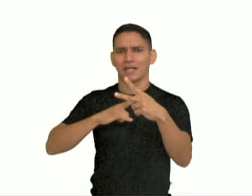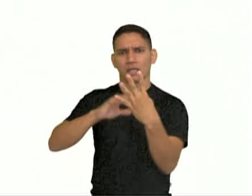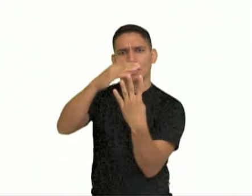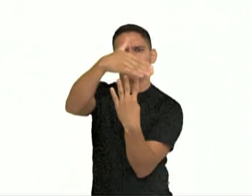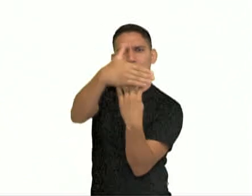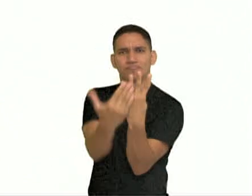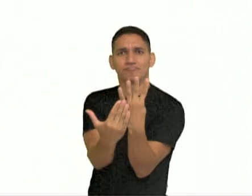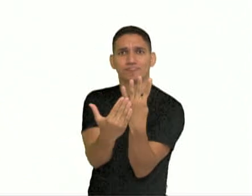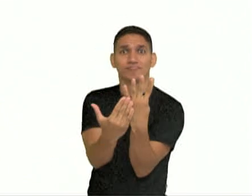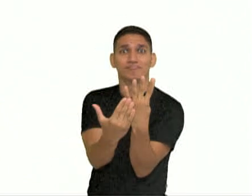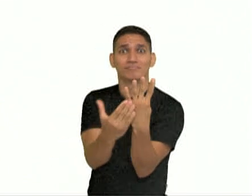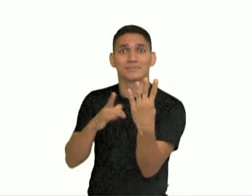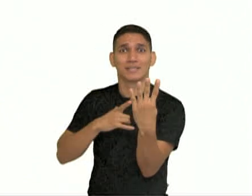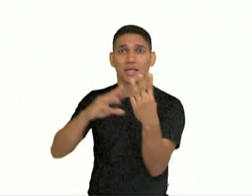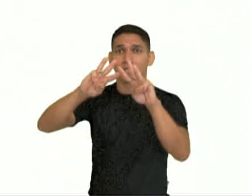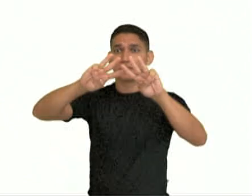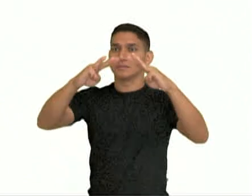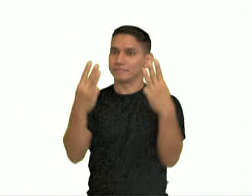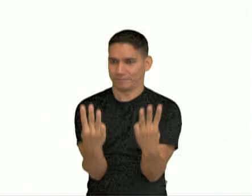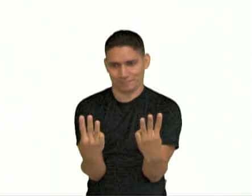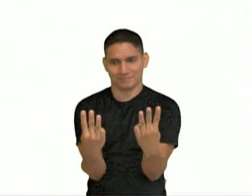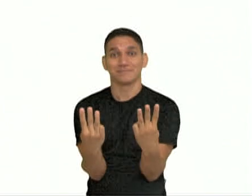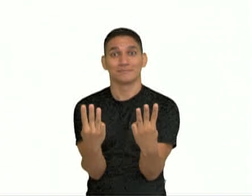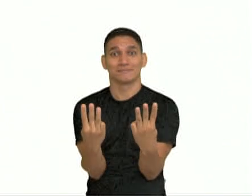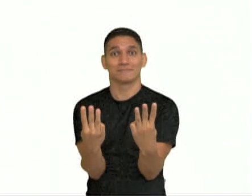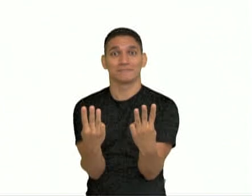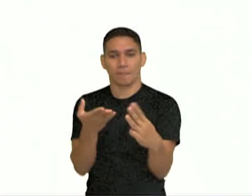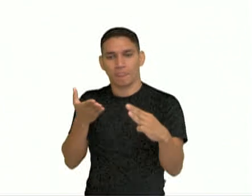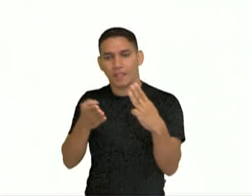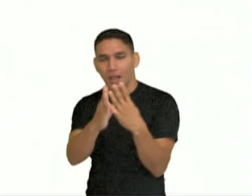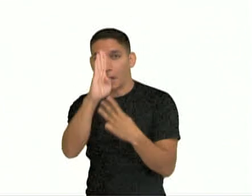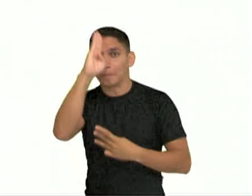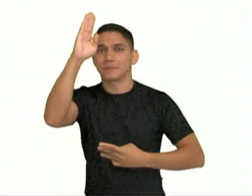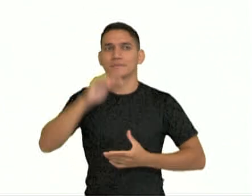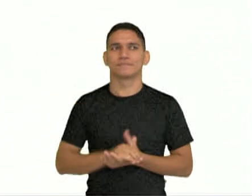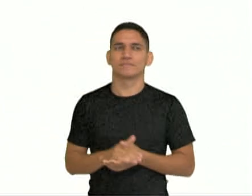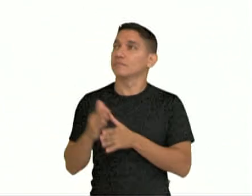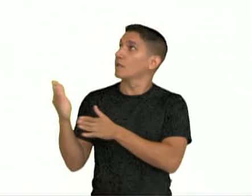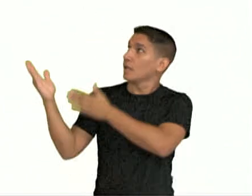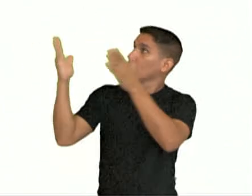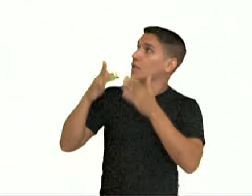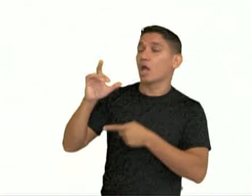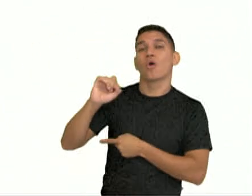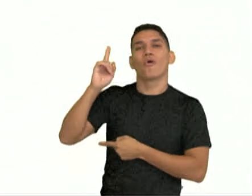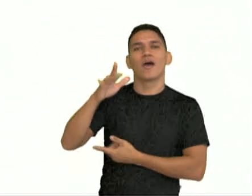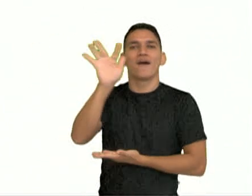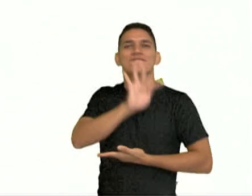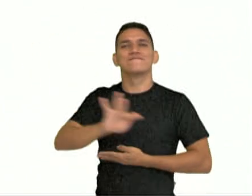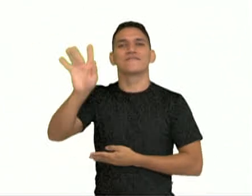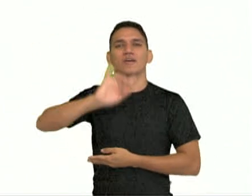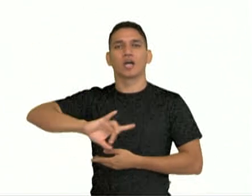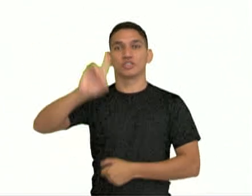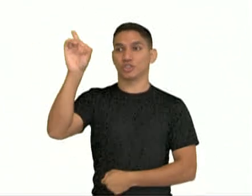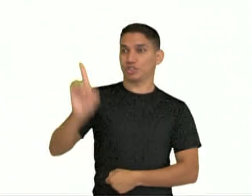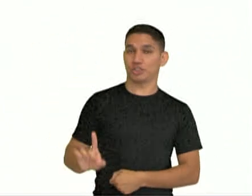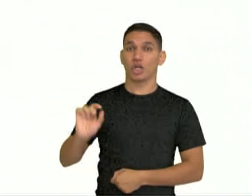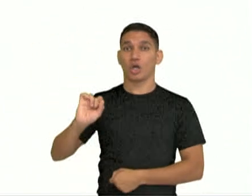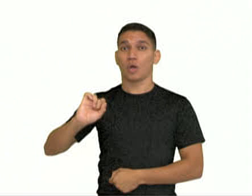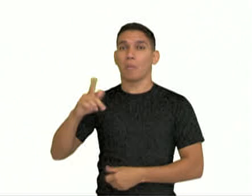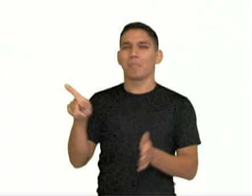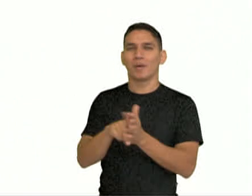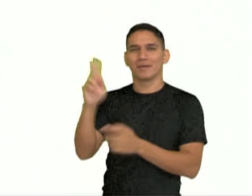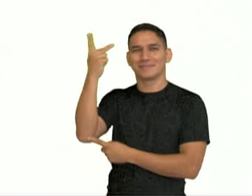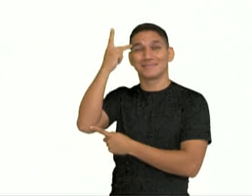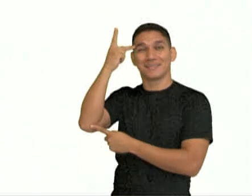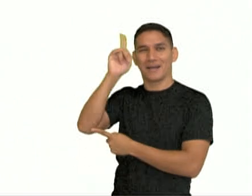Colunas. Dentro da entrada principal. E aqui nós temos a Faculdade de Direito da grande Universidade de São